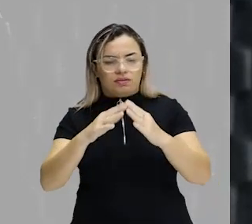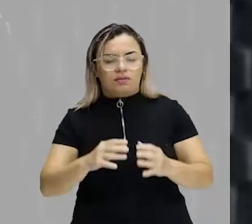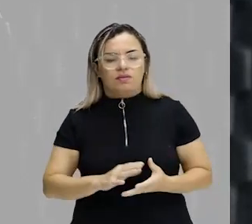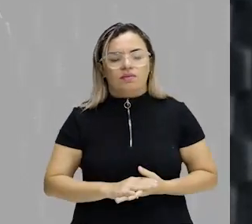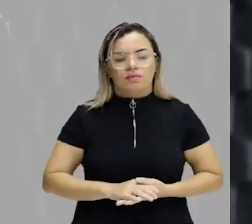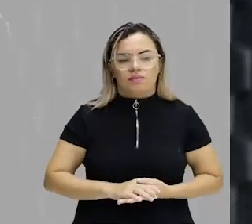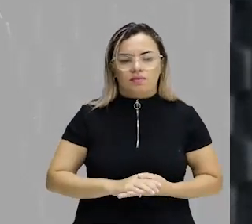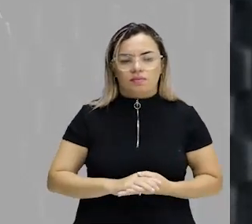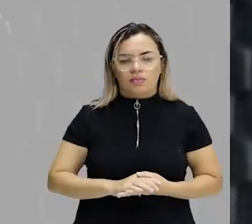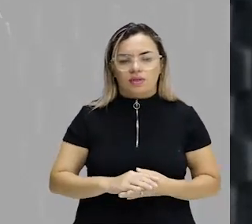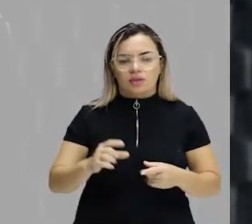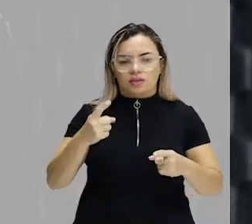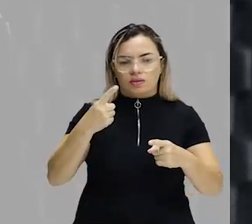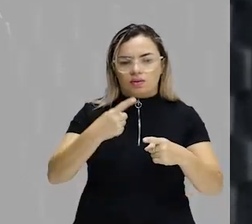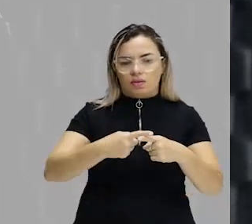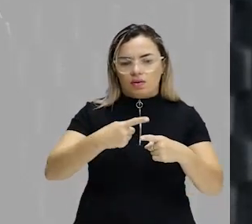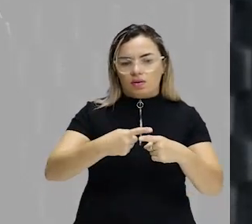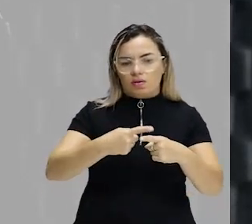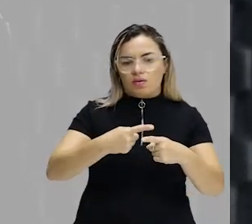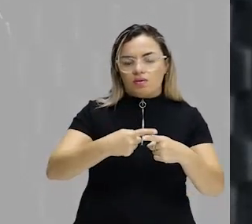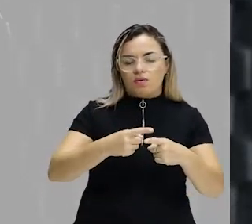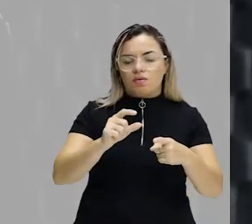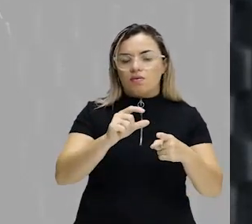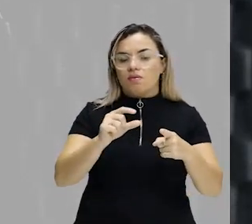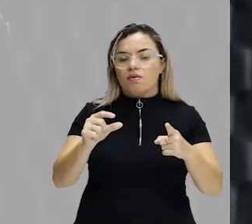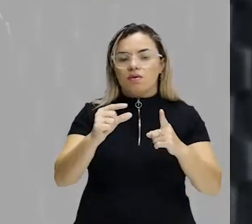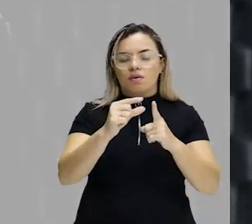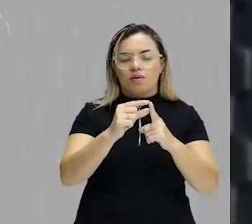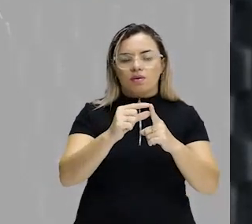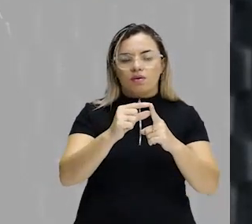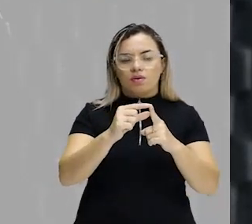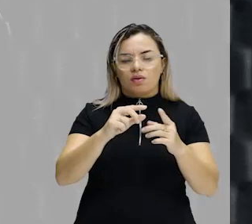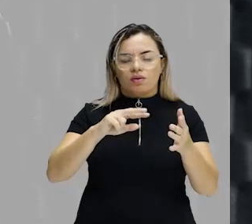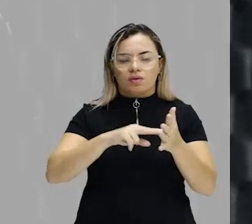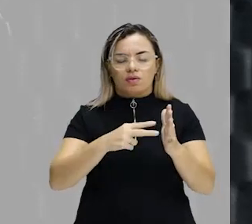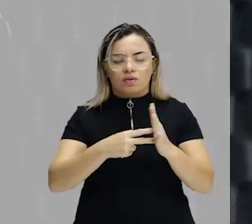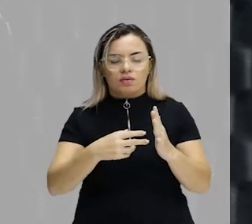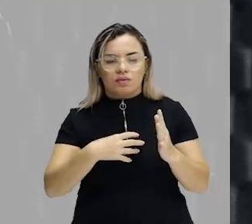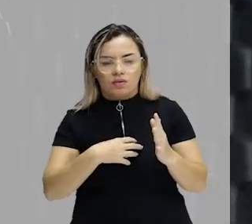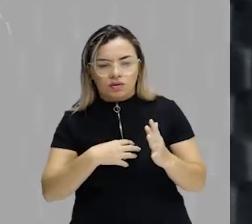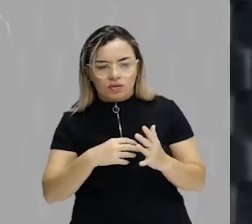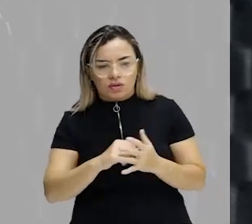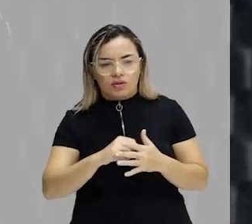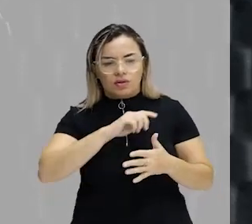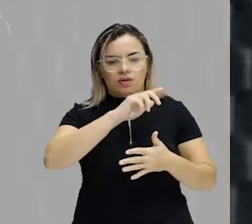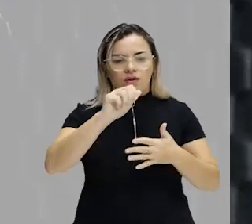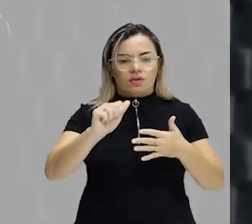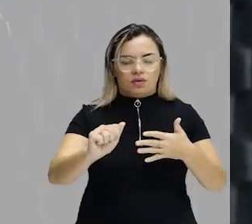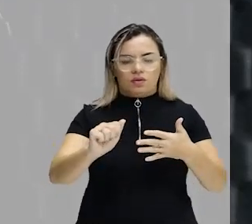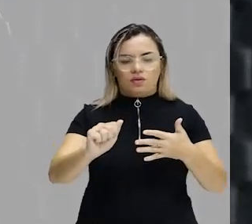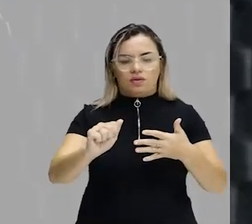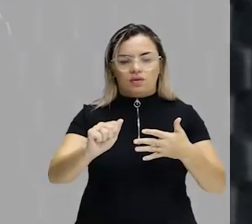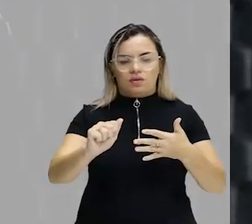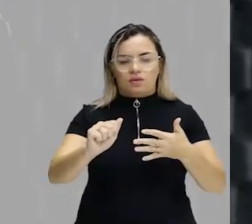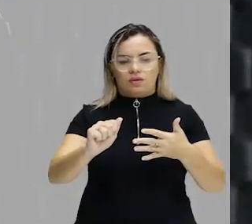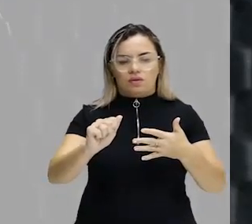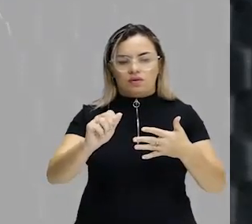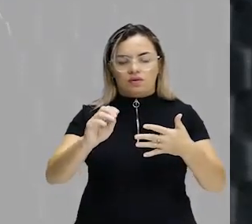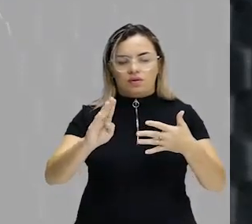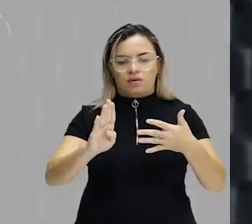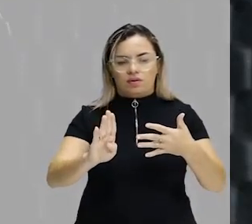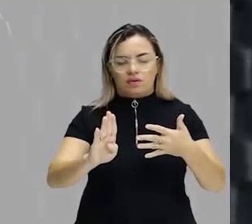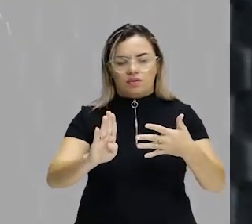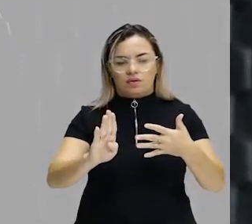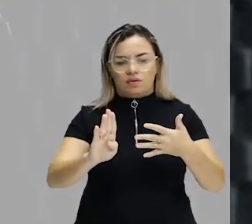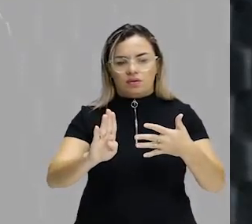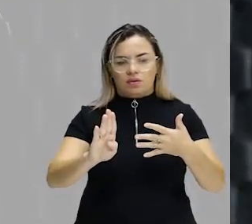Então, esse porquê aí, de acordo no o sentido, é coordenada conclusiva, é subordinada causal, preste atenção